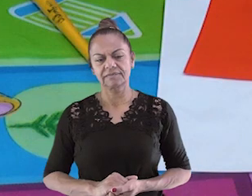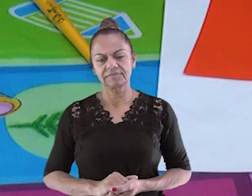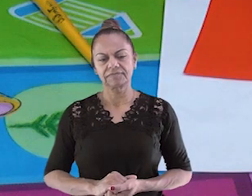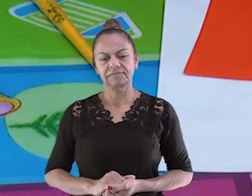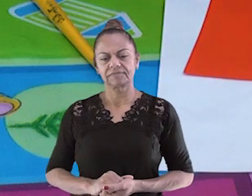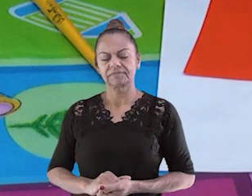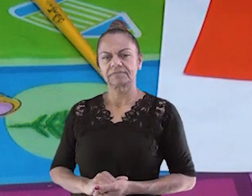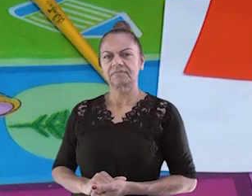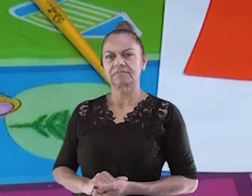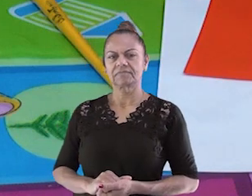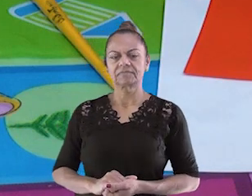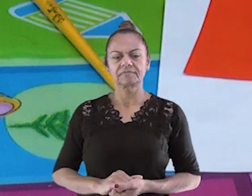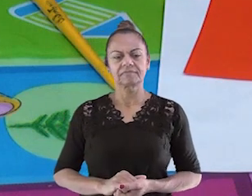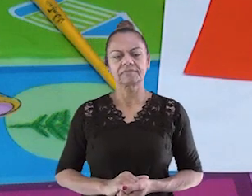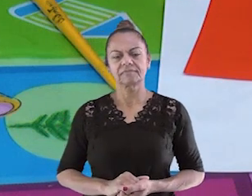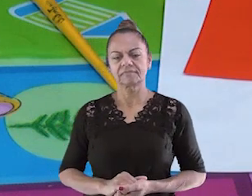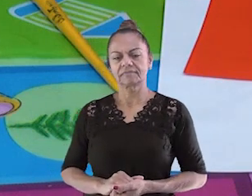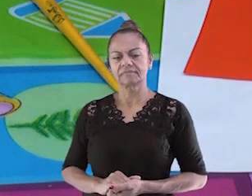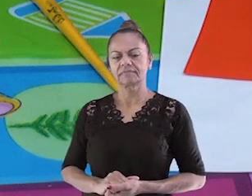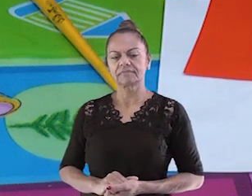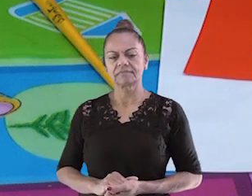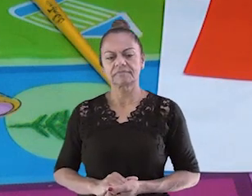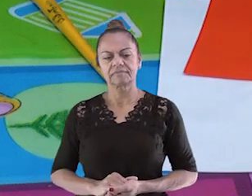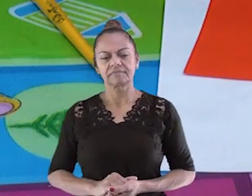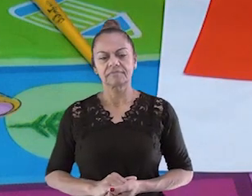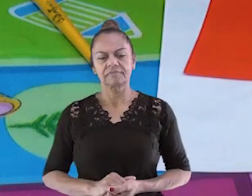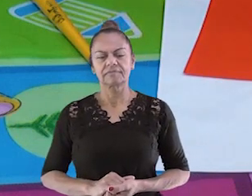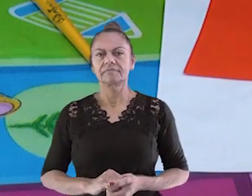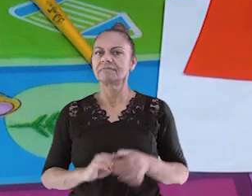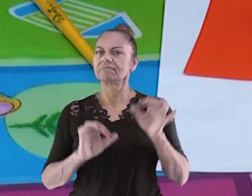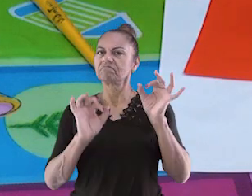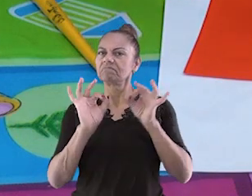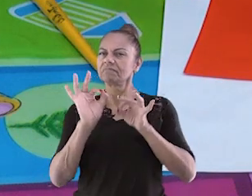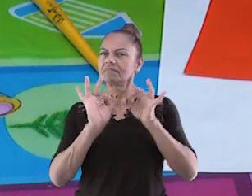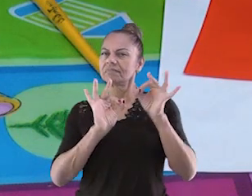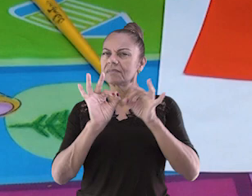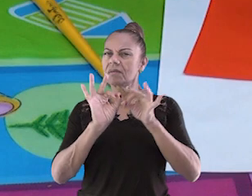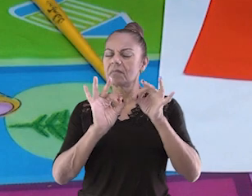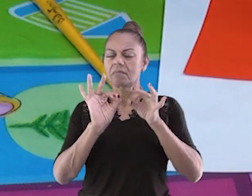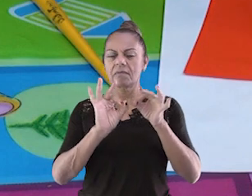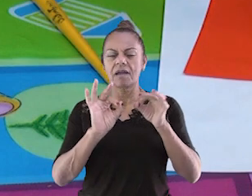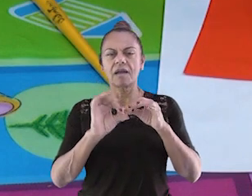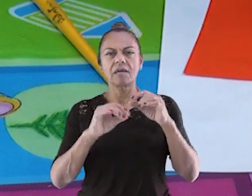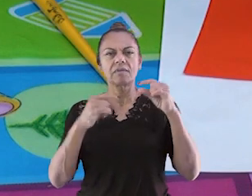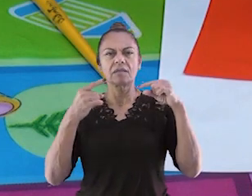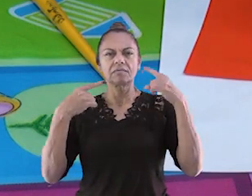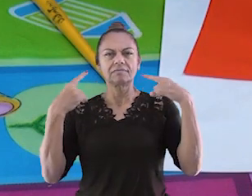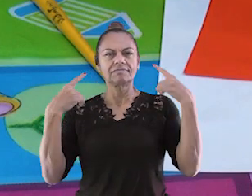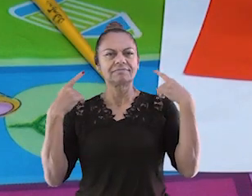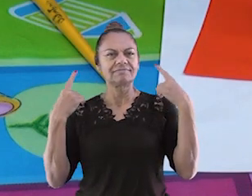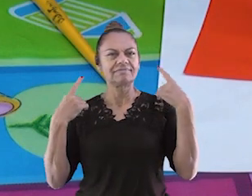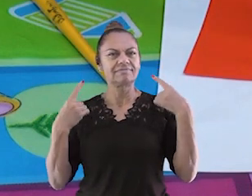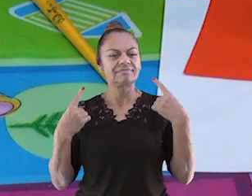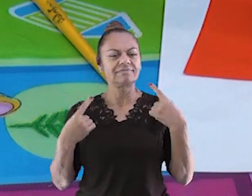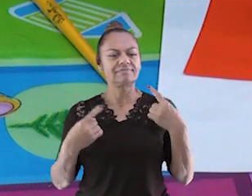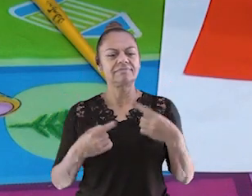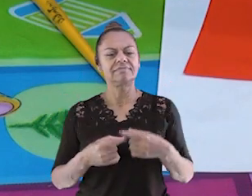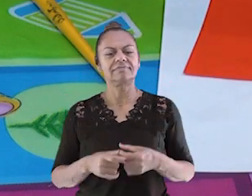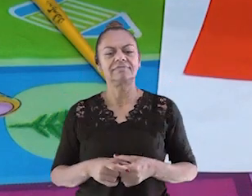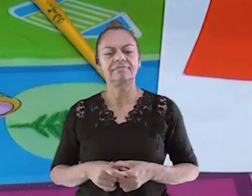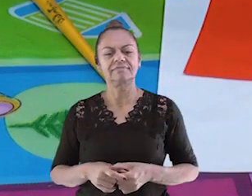Que legal o nosso cabelo. Pode cortar mais, cortar menos.